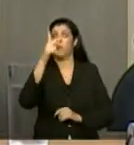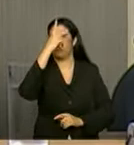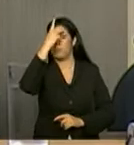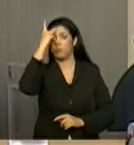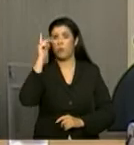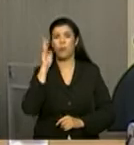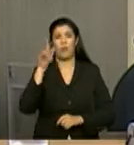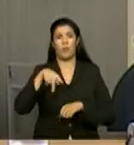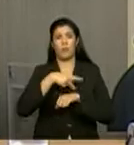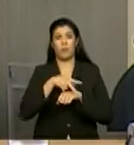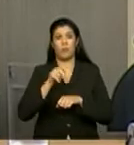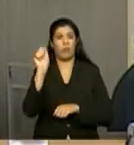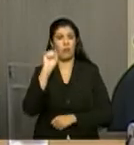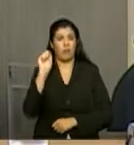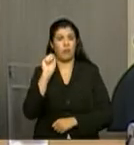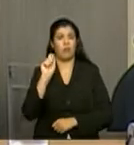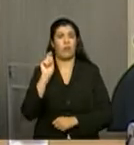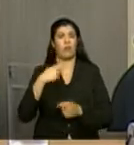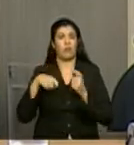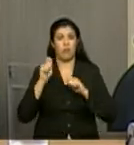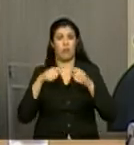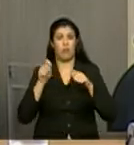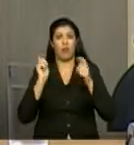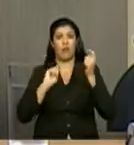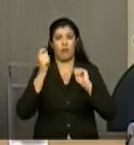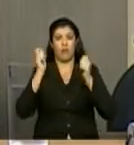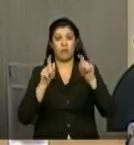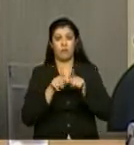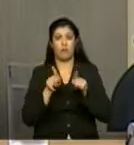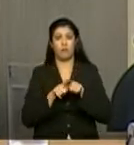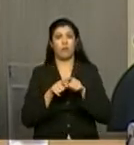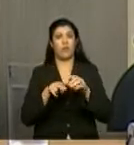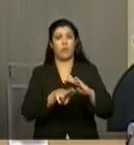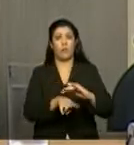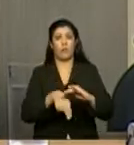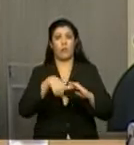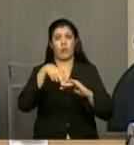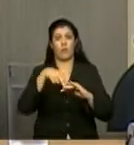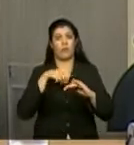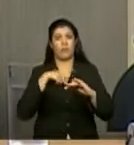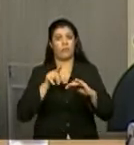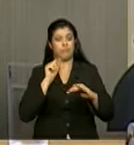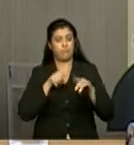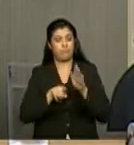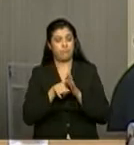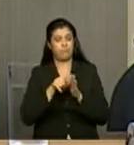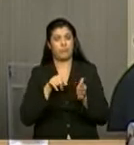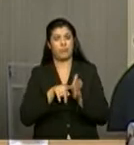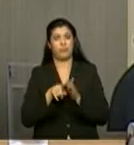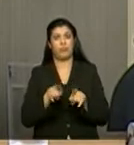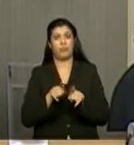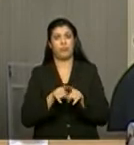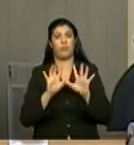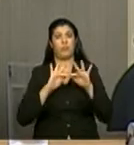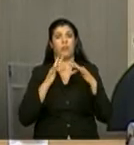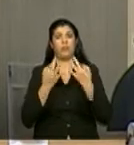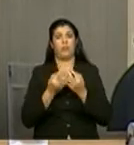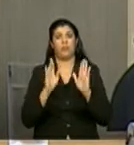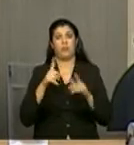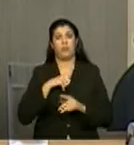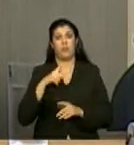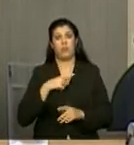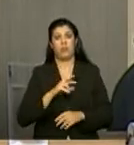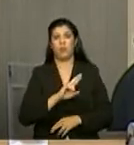na argentina que é o que me dizem resumo ação mas desde aquele momento evidentemente que a família sabia que teria